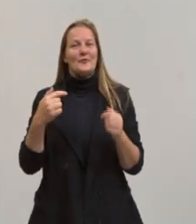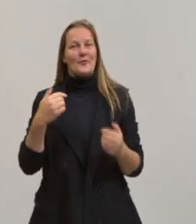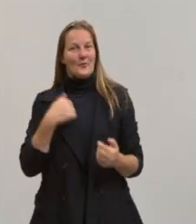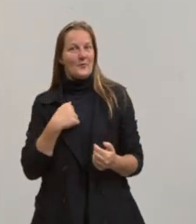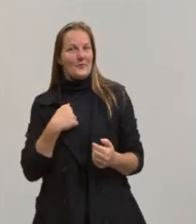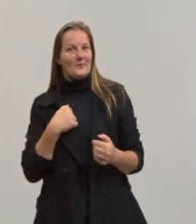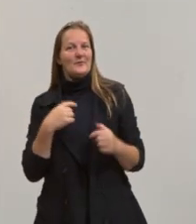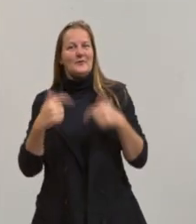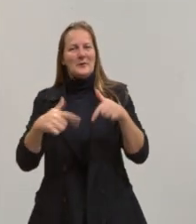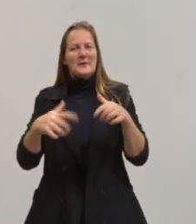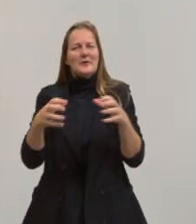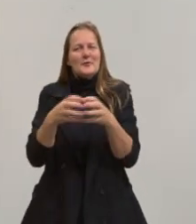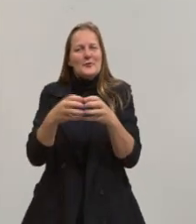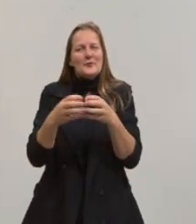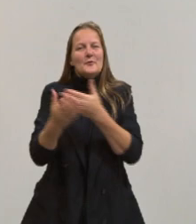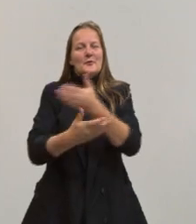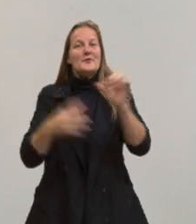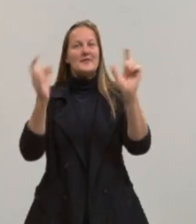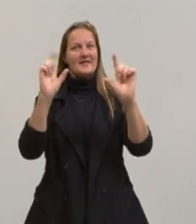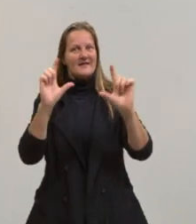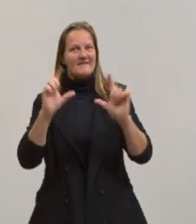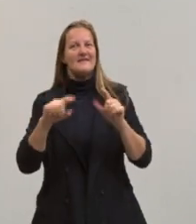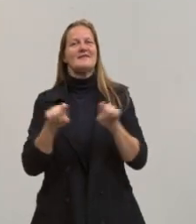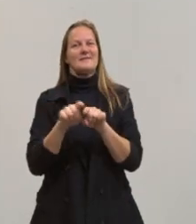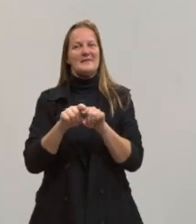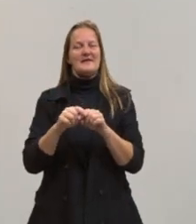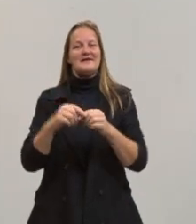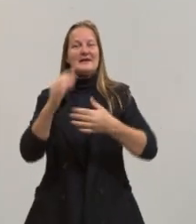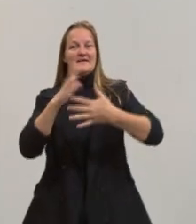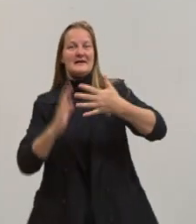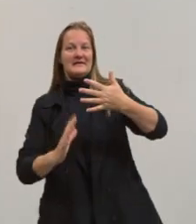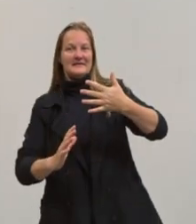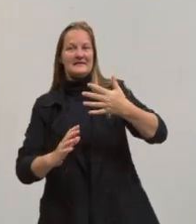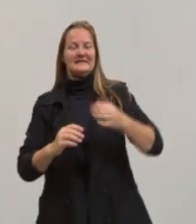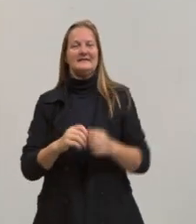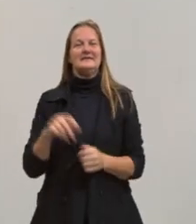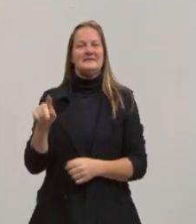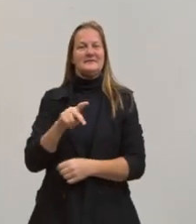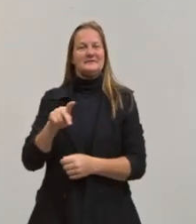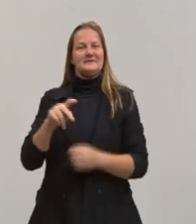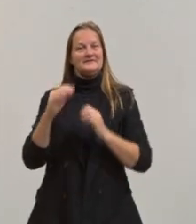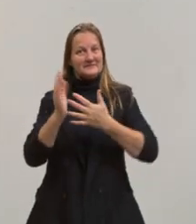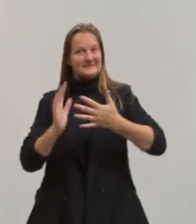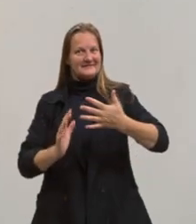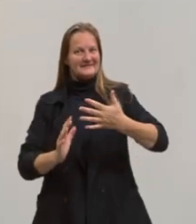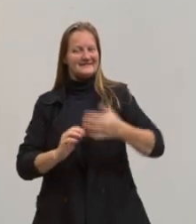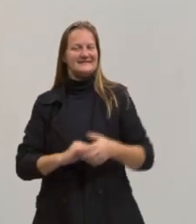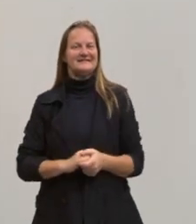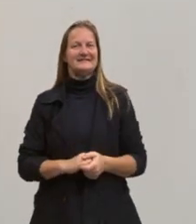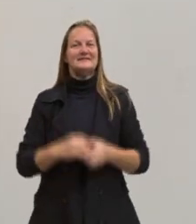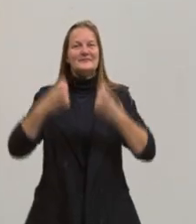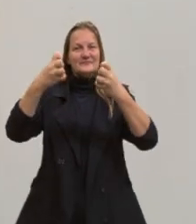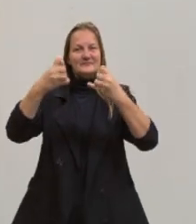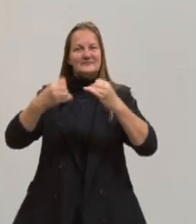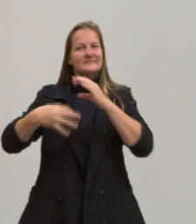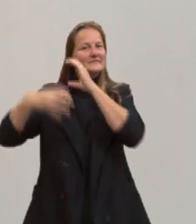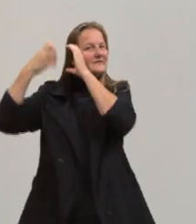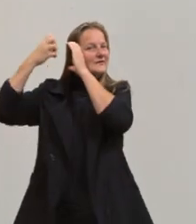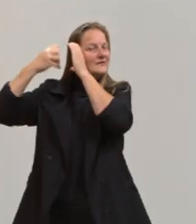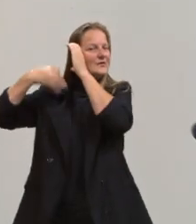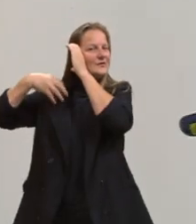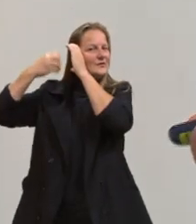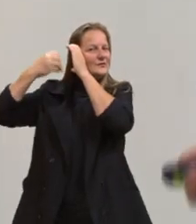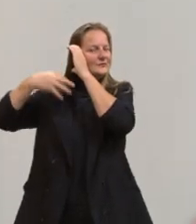está trabalhando uma equipe a equipe da televisão e a equipe do pessoal de libras as professoras de libra vão fazer uma descrição